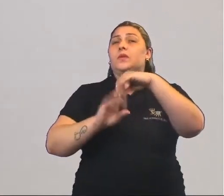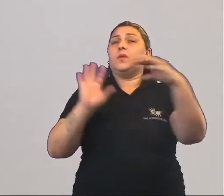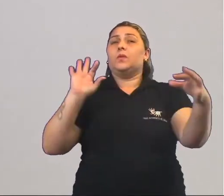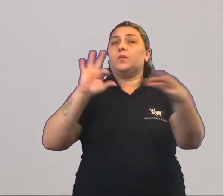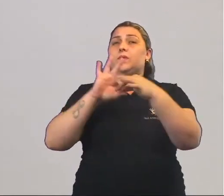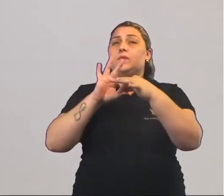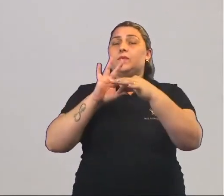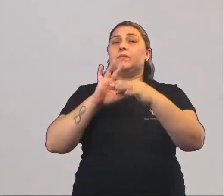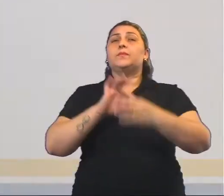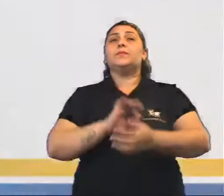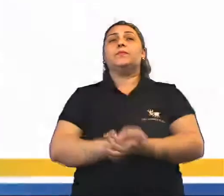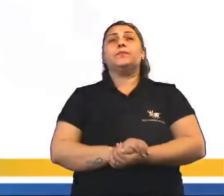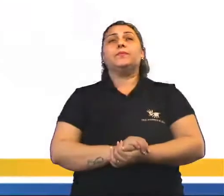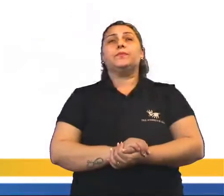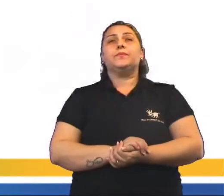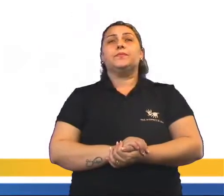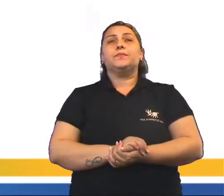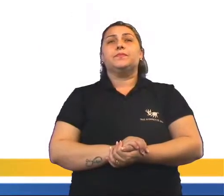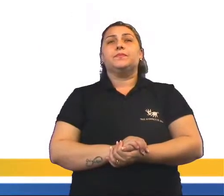unificada.